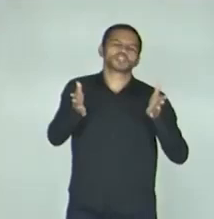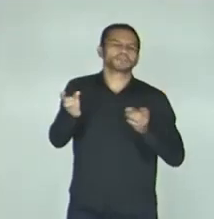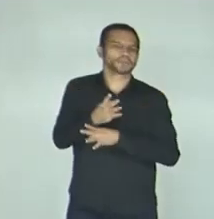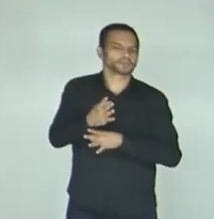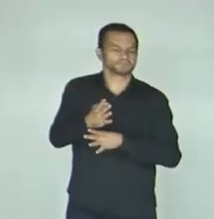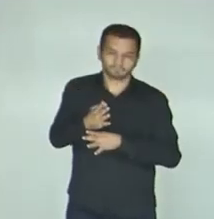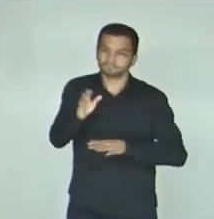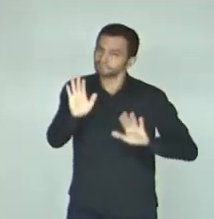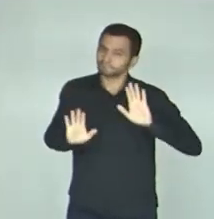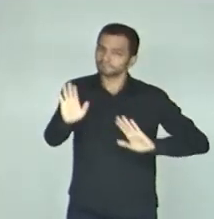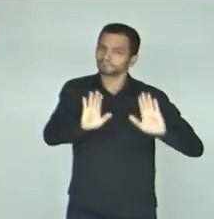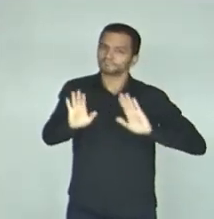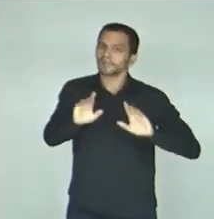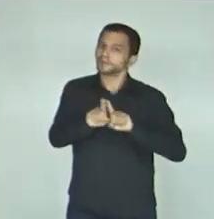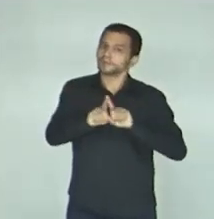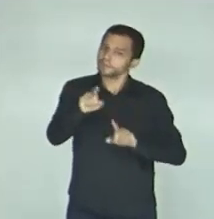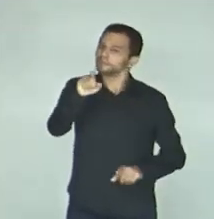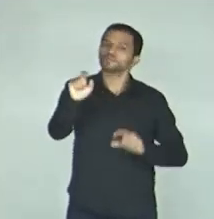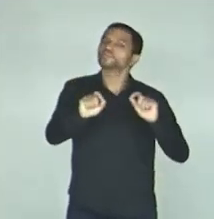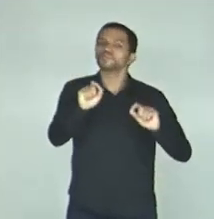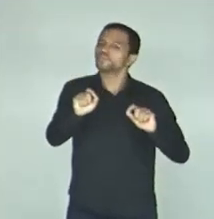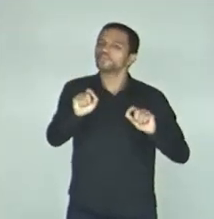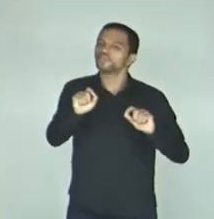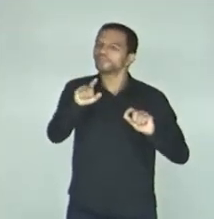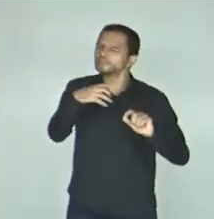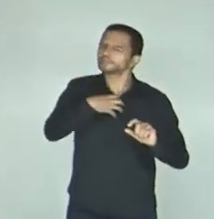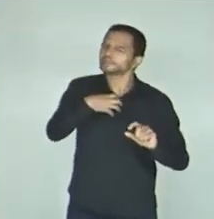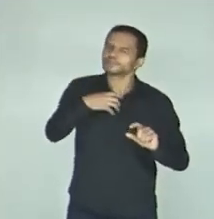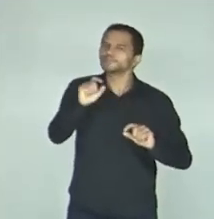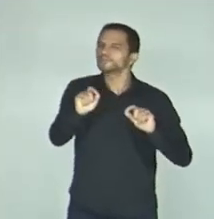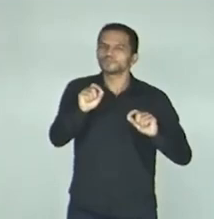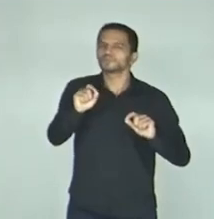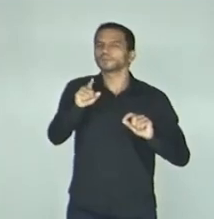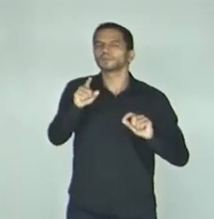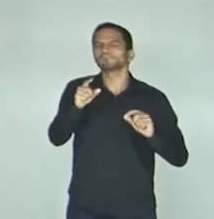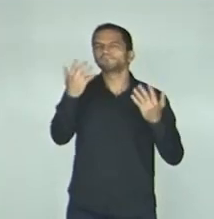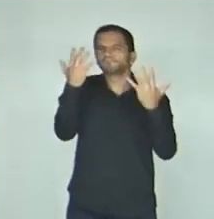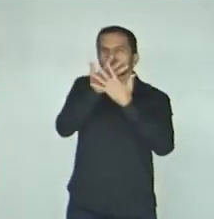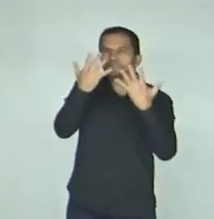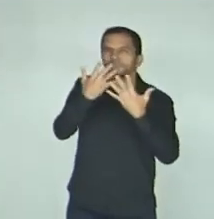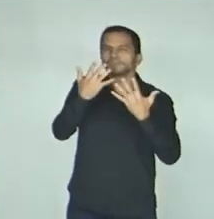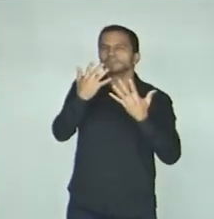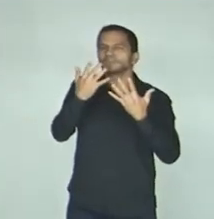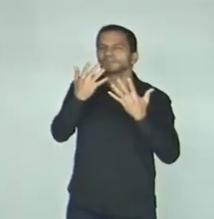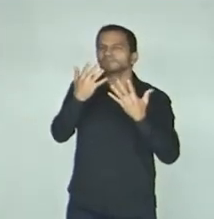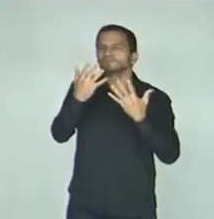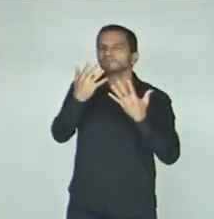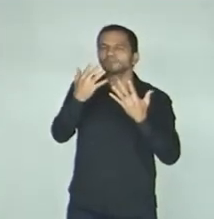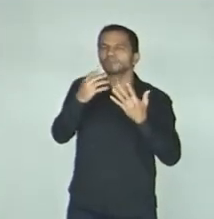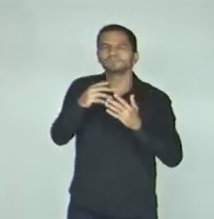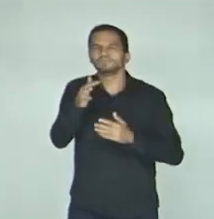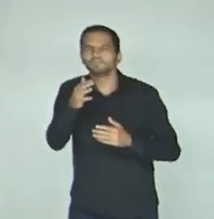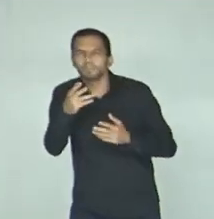Ah e pode ser significar muito para você que ainda está sem ver nem a sinalização